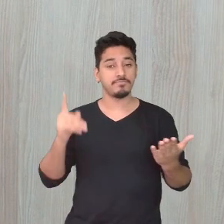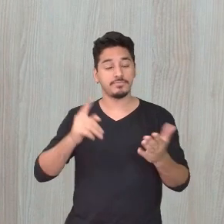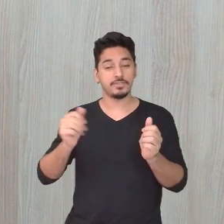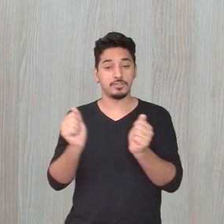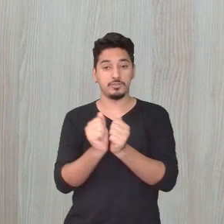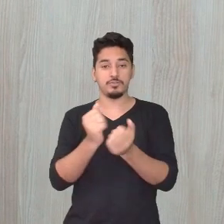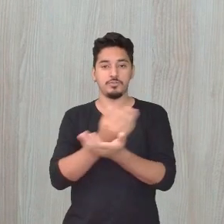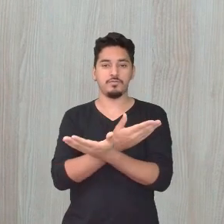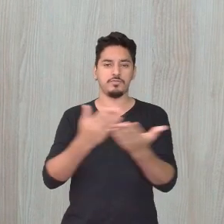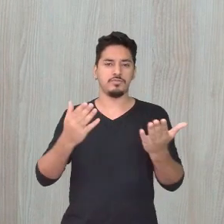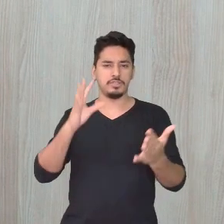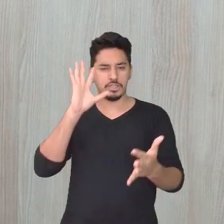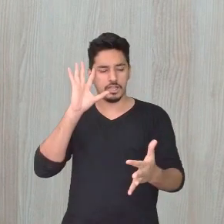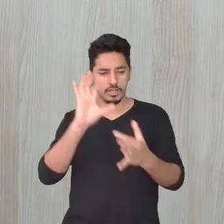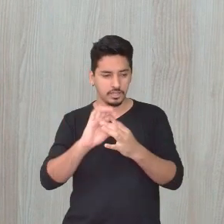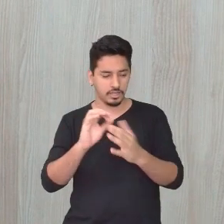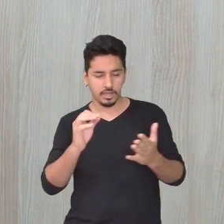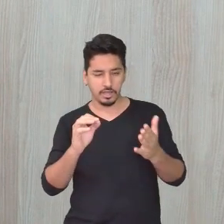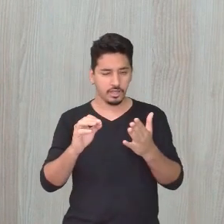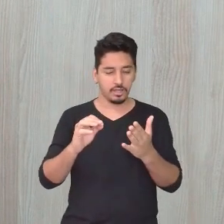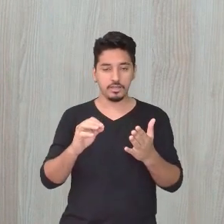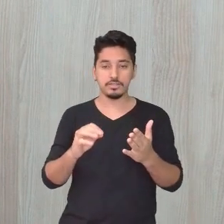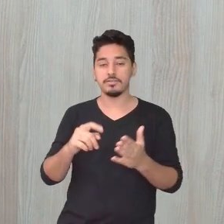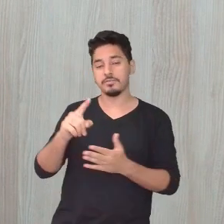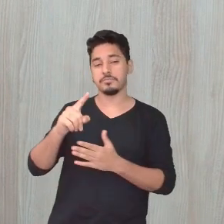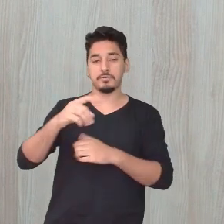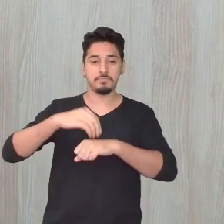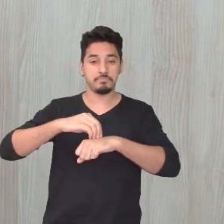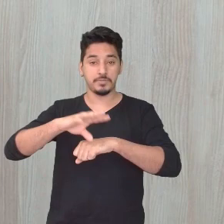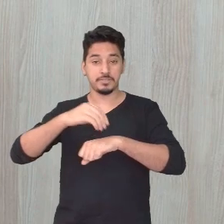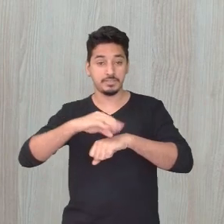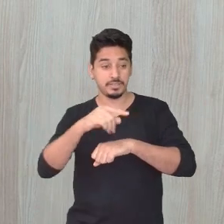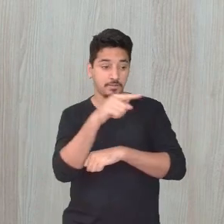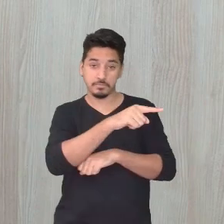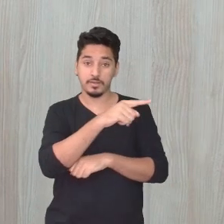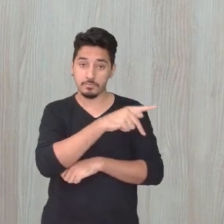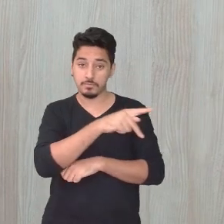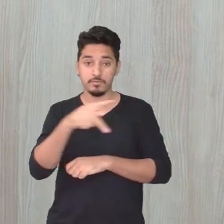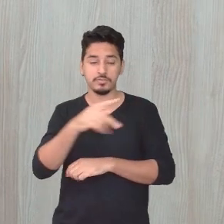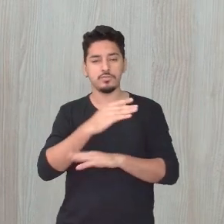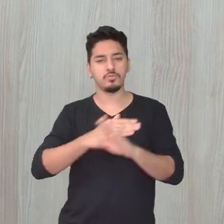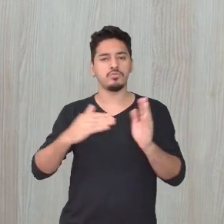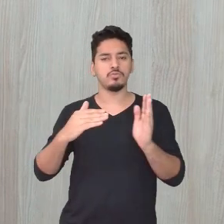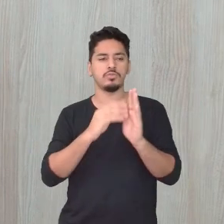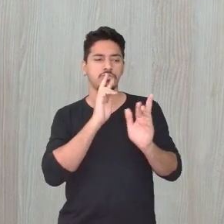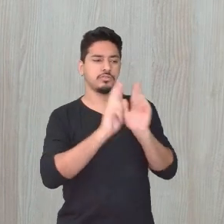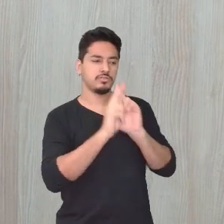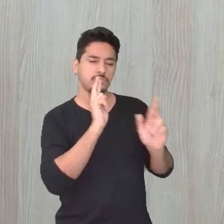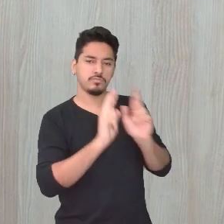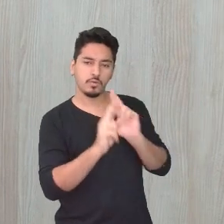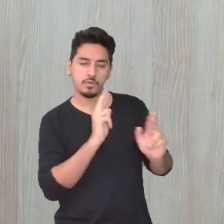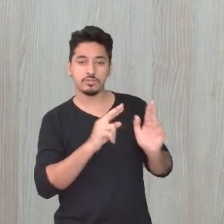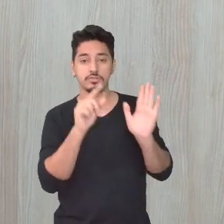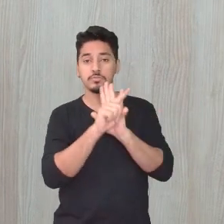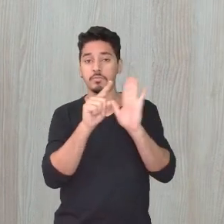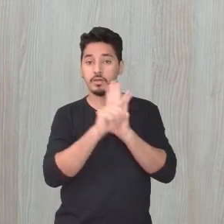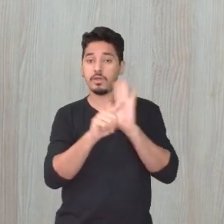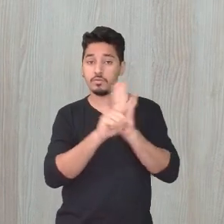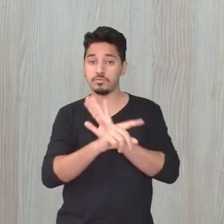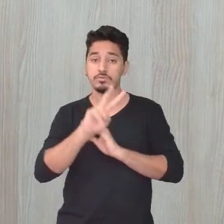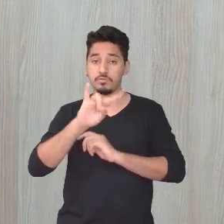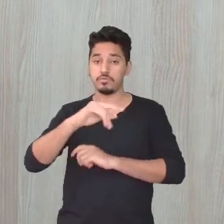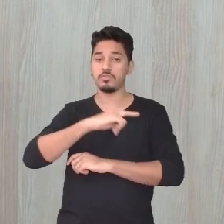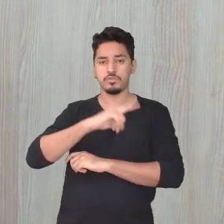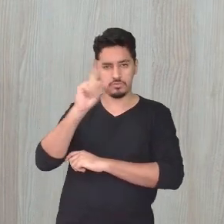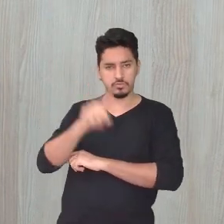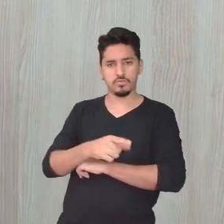vocês hoje. Estou ligadinha aqui no chat para passar para Ricardinho todos os recadinhos e as respostas das questões que ele vai trabalhar. Não é